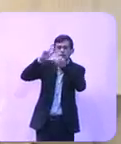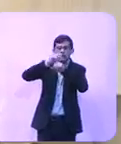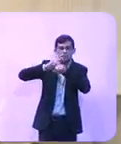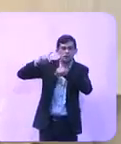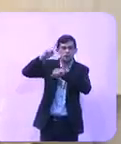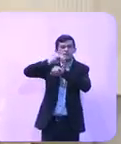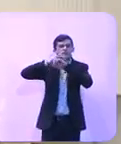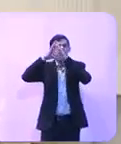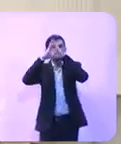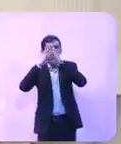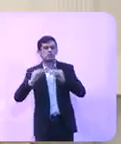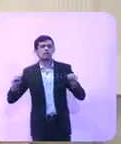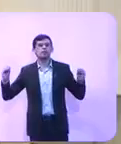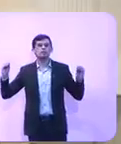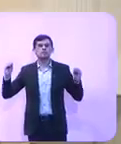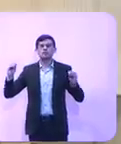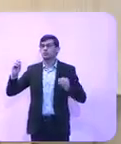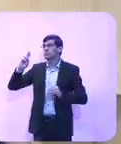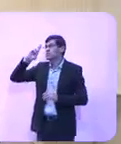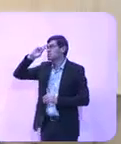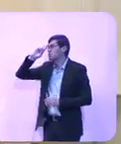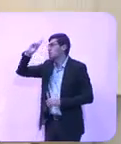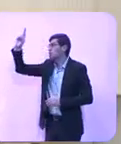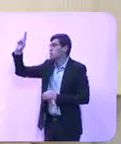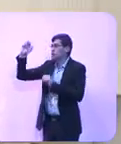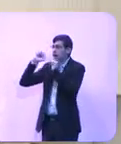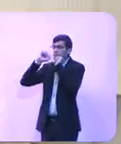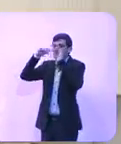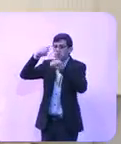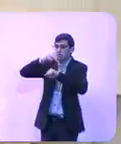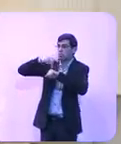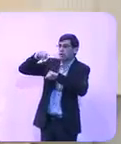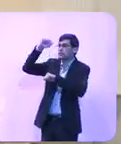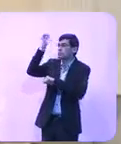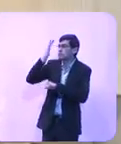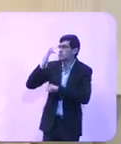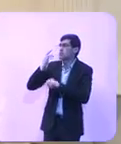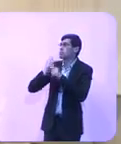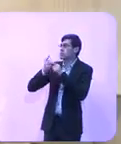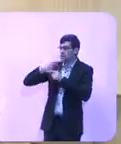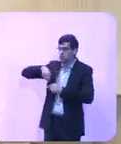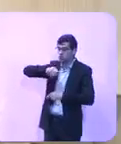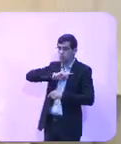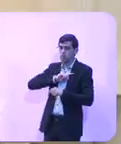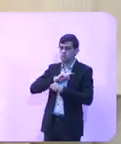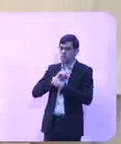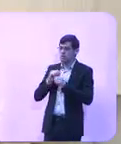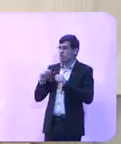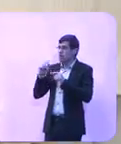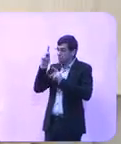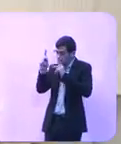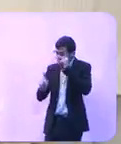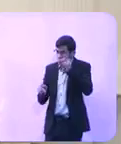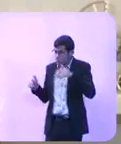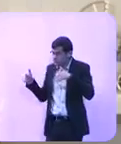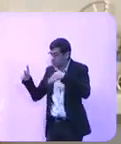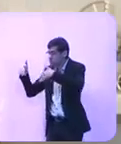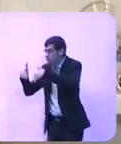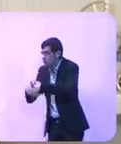terra, sararia a terra. E a gente está dizendo, Senhor, abençoa o Brasil, porque nós somos esse povo que está se curvando diante do